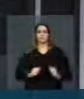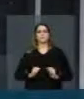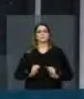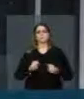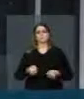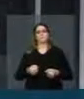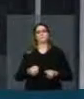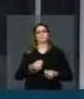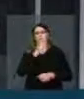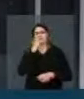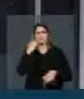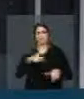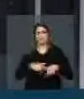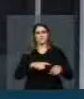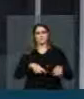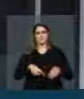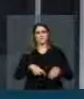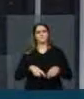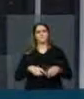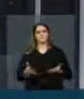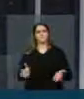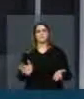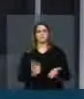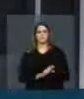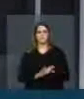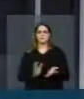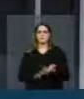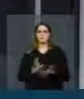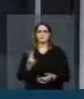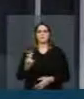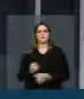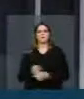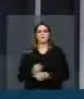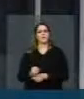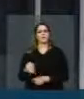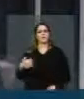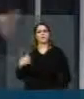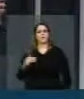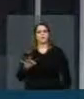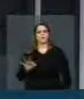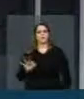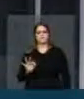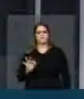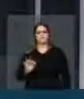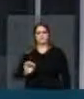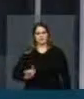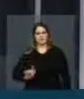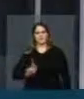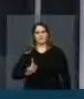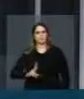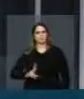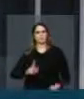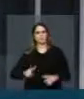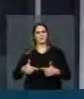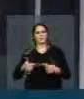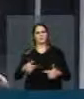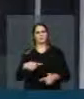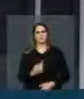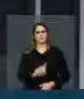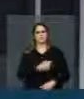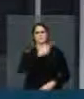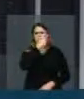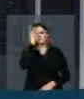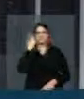homenagem, então, aos 50 anos da FETAG, que a FETAG continue essa luta dos nossos trabalhadores